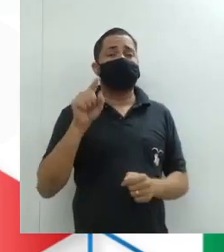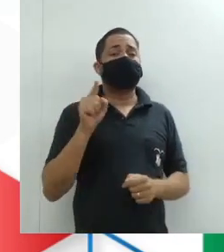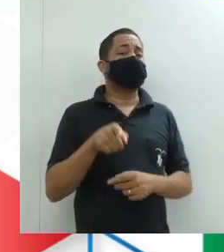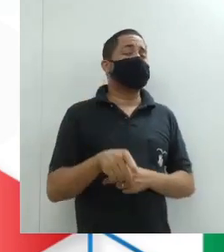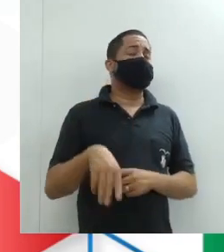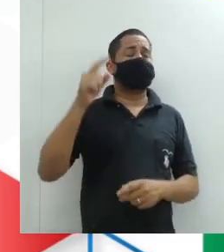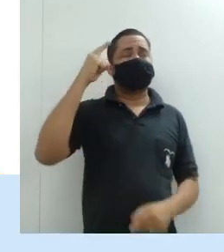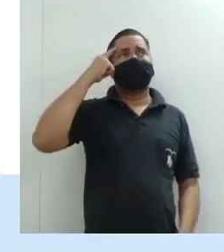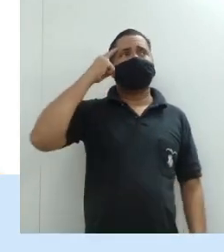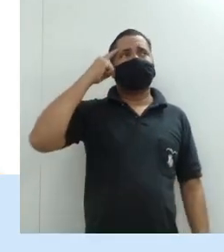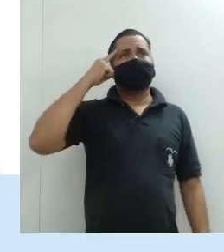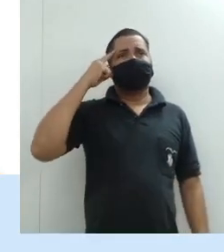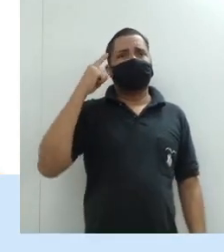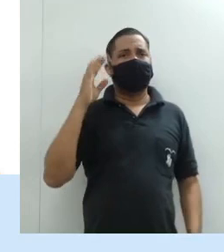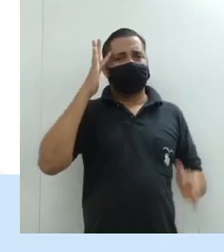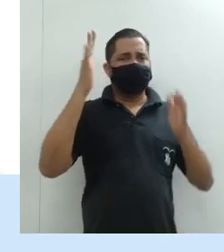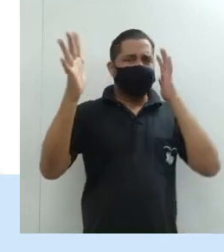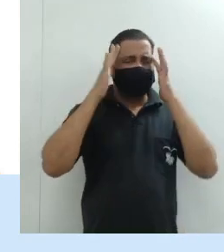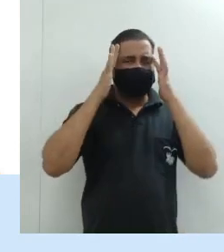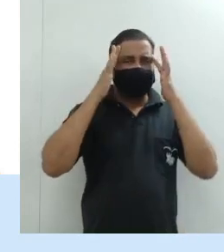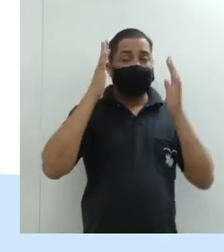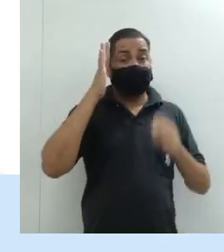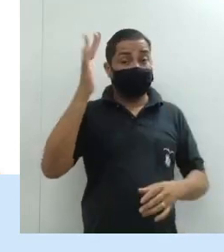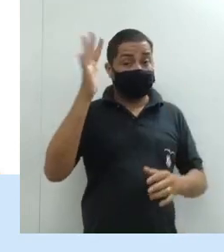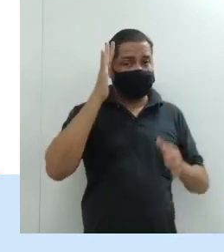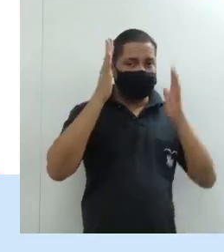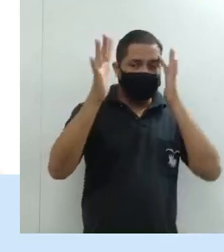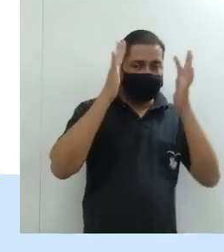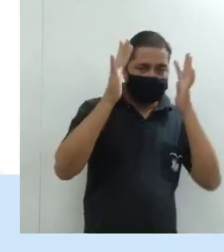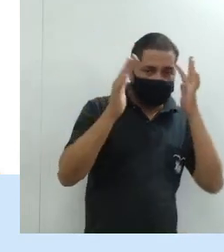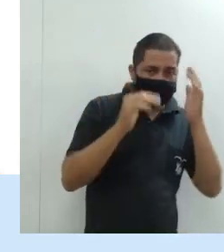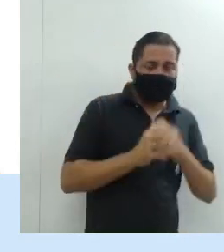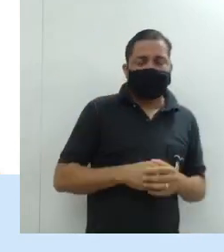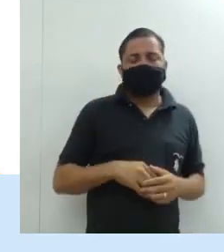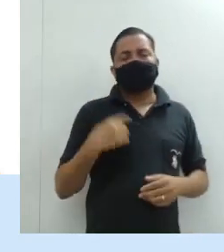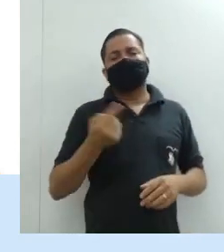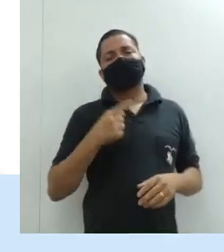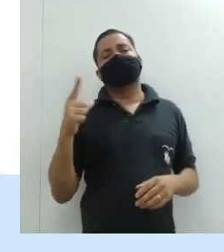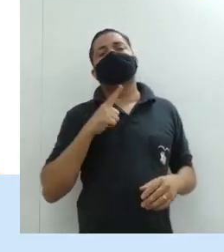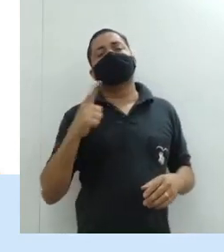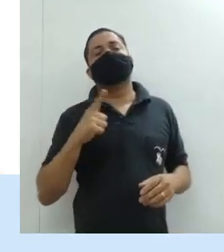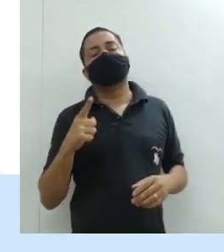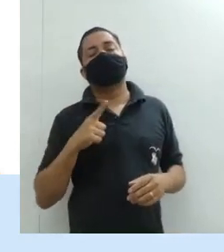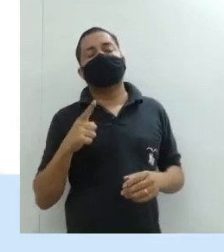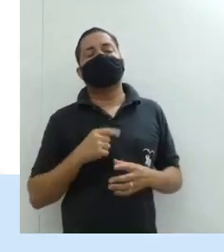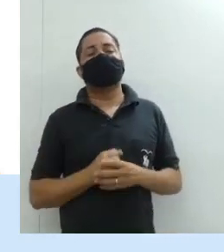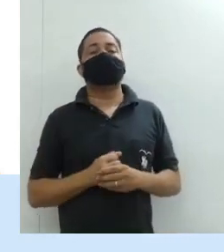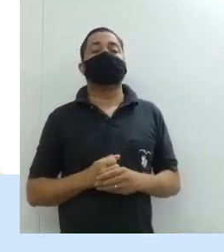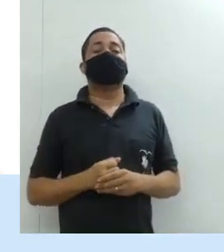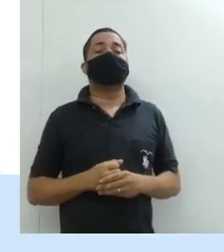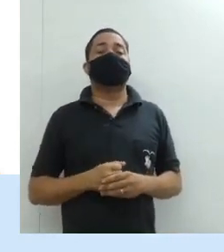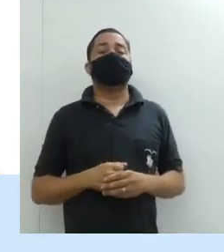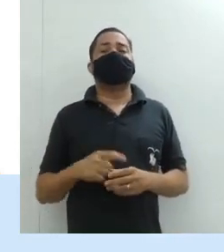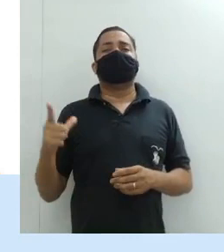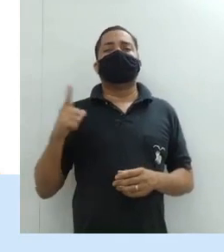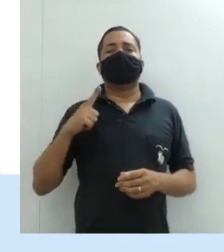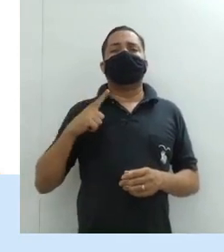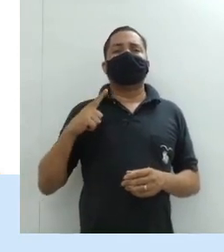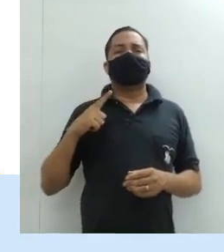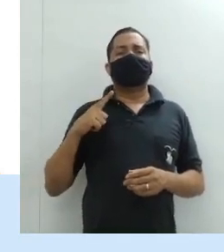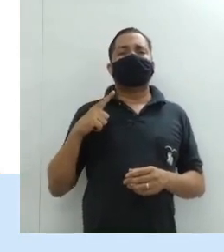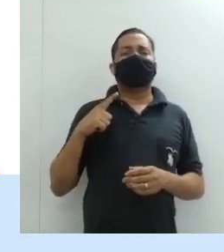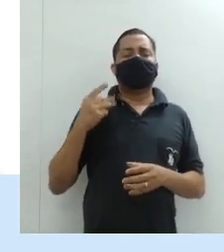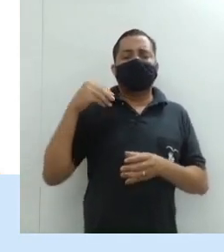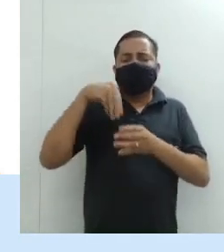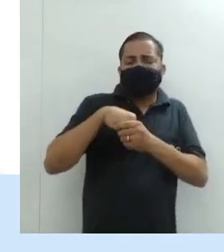pensarem em reflexão filosófica, nesse segundo ponto nós temos sobre a essência do pensamento,